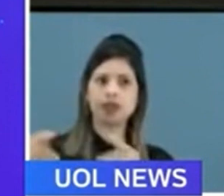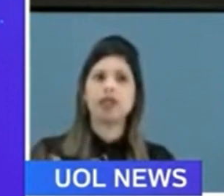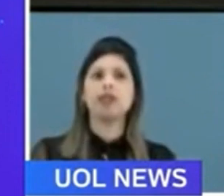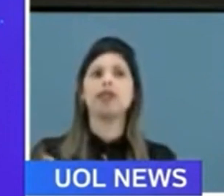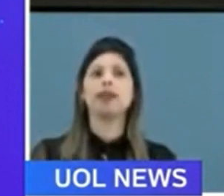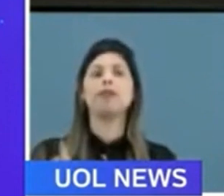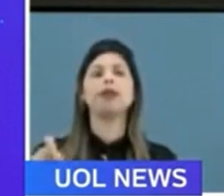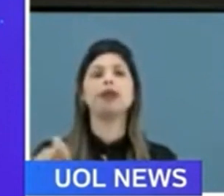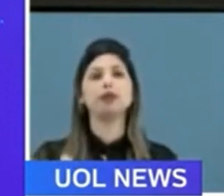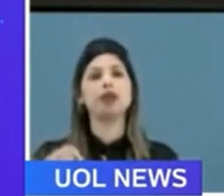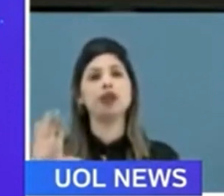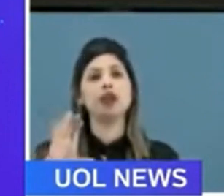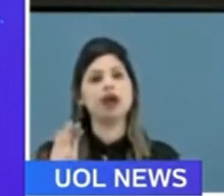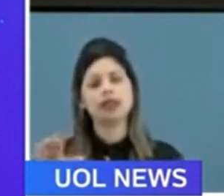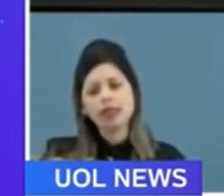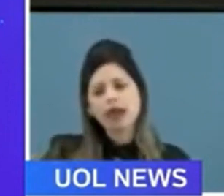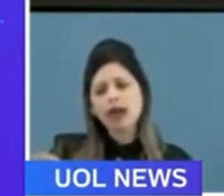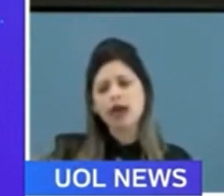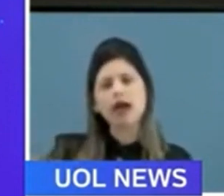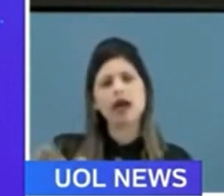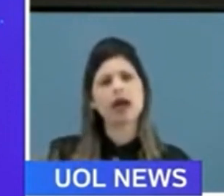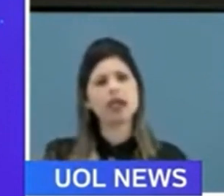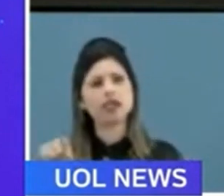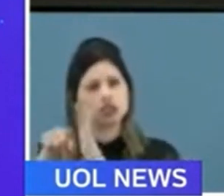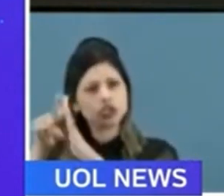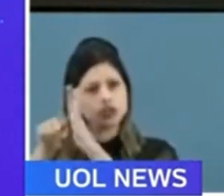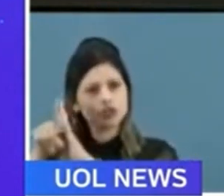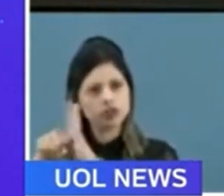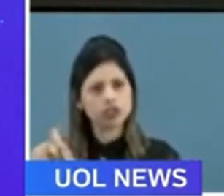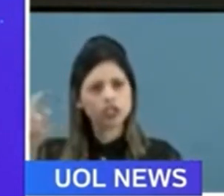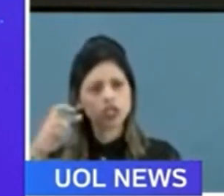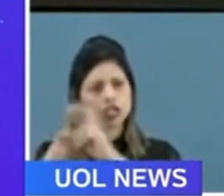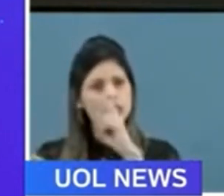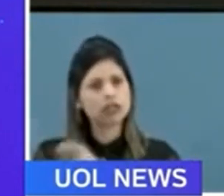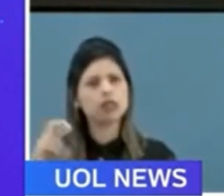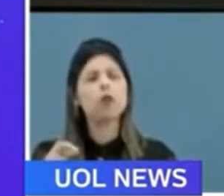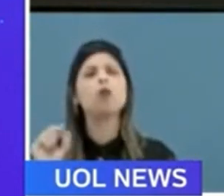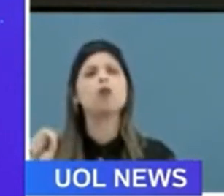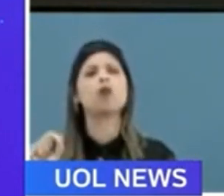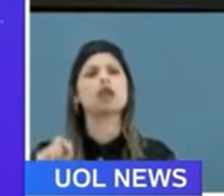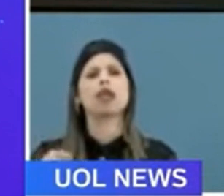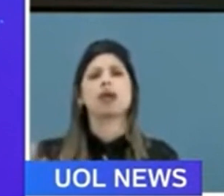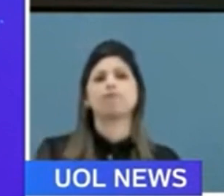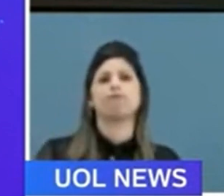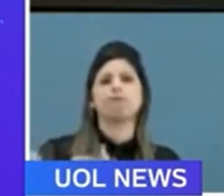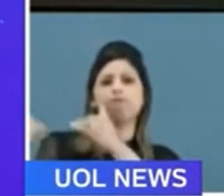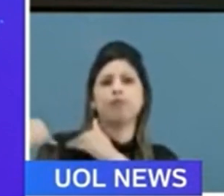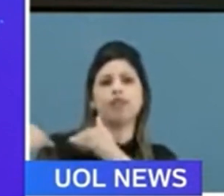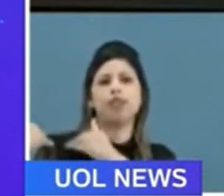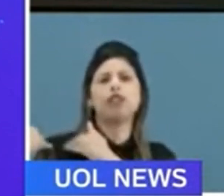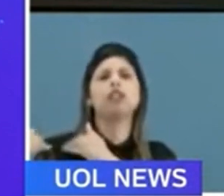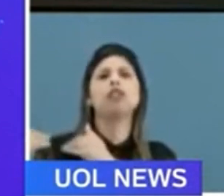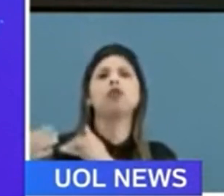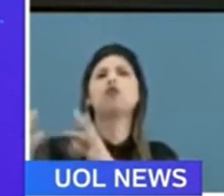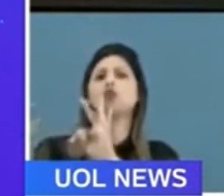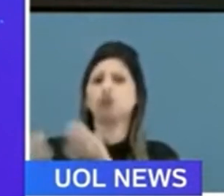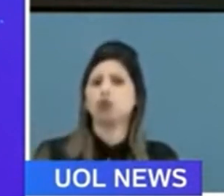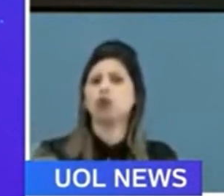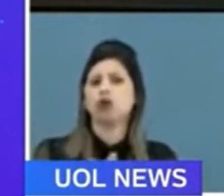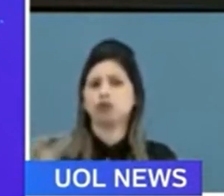e de ontem vamos lá Josias você queria começar por onde nessa nessa repercussão ainda sobre o caso